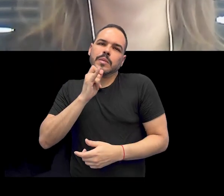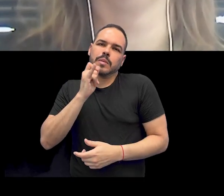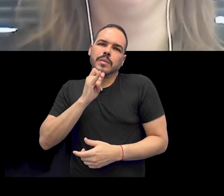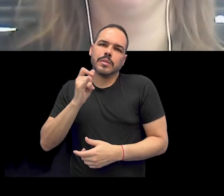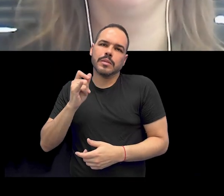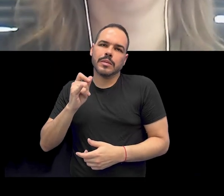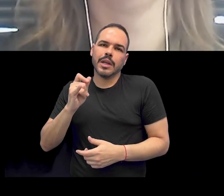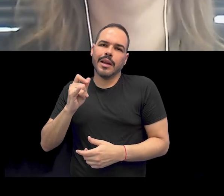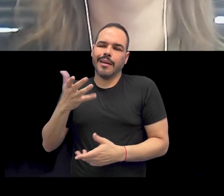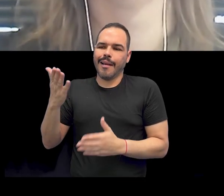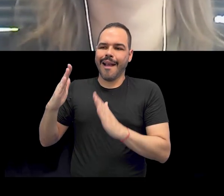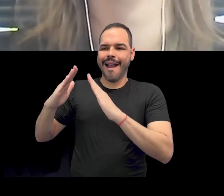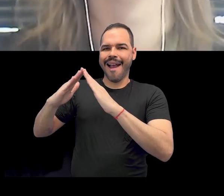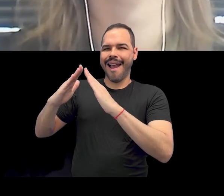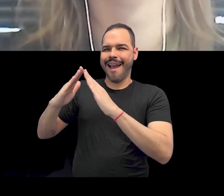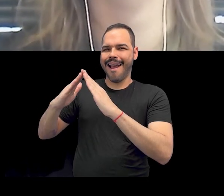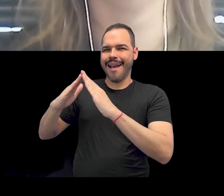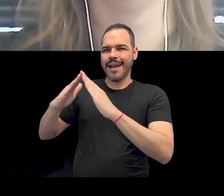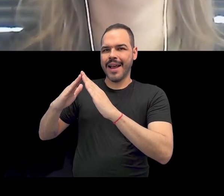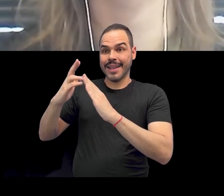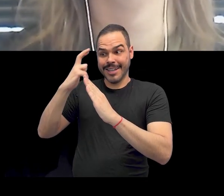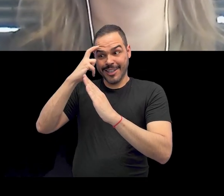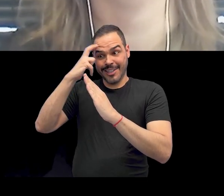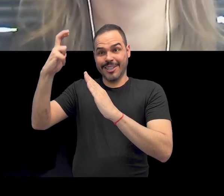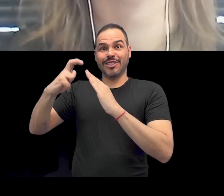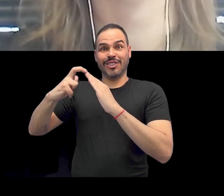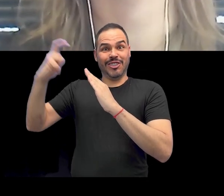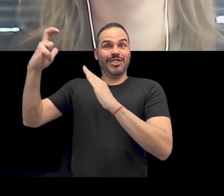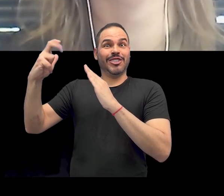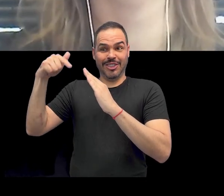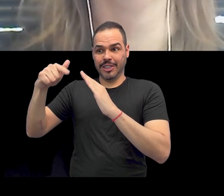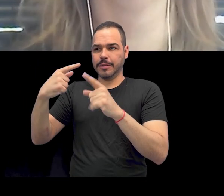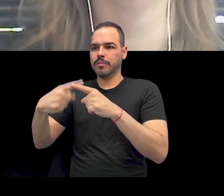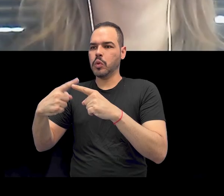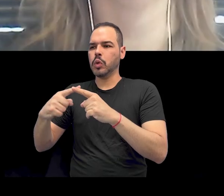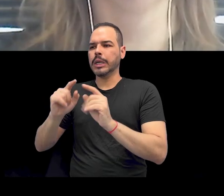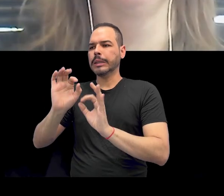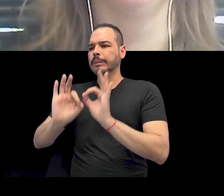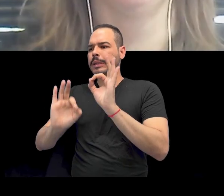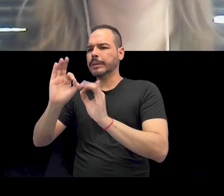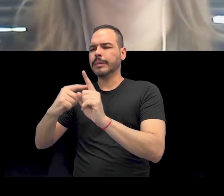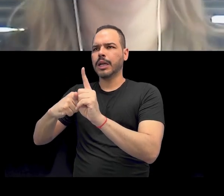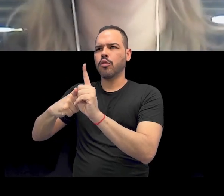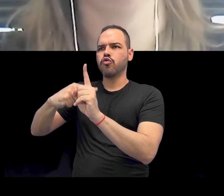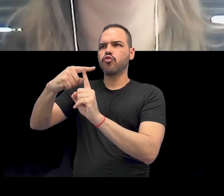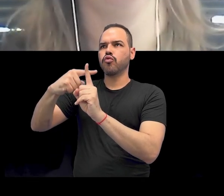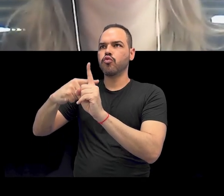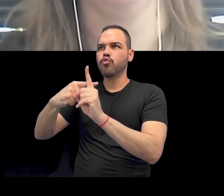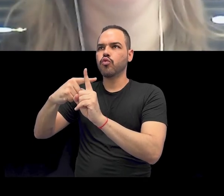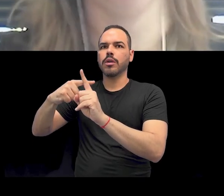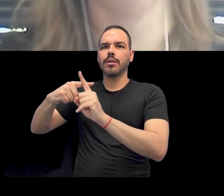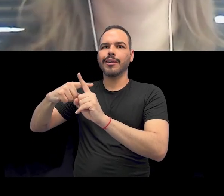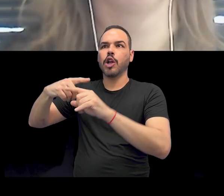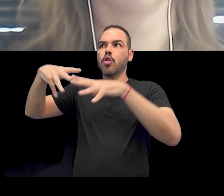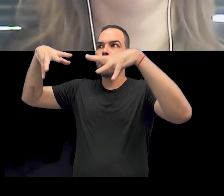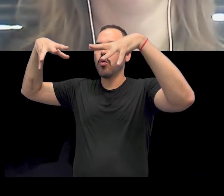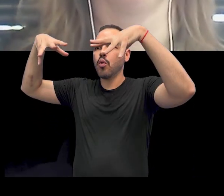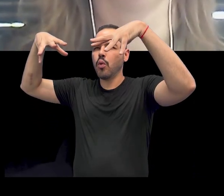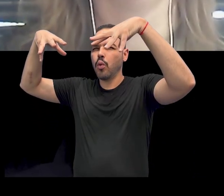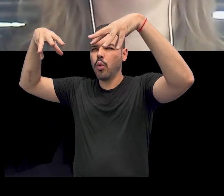casas inteligentes, que se ajustam às informações do ambiente, ajustando temperatura, luz, de acordo com a hora do dia.